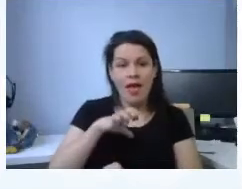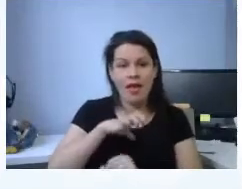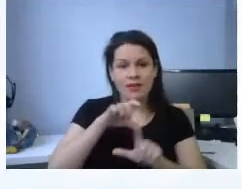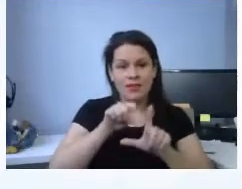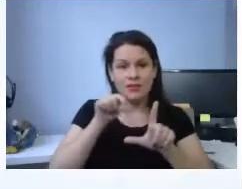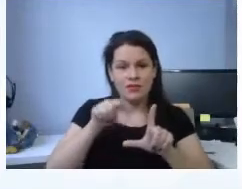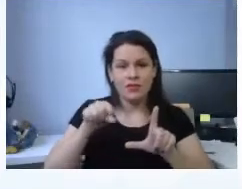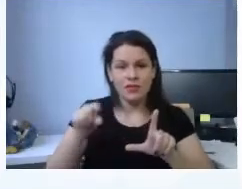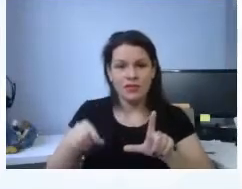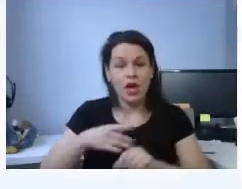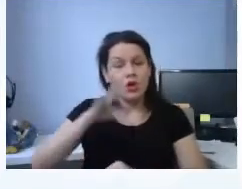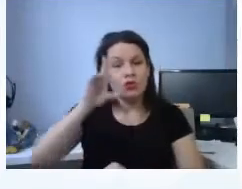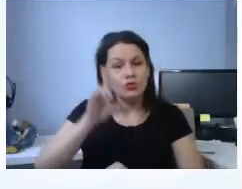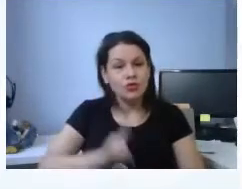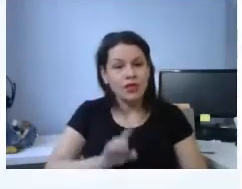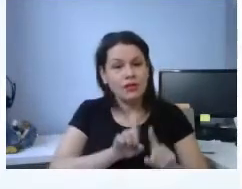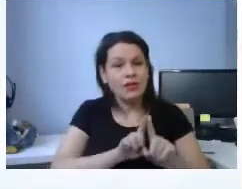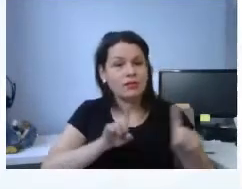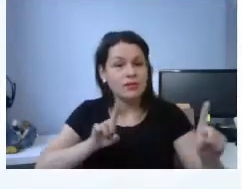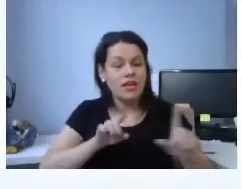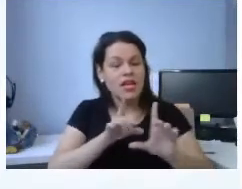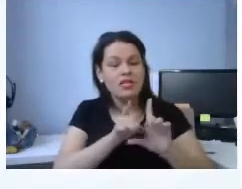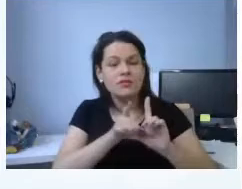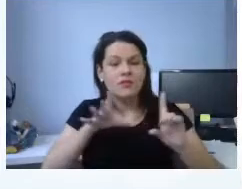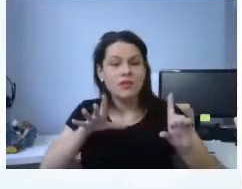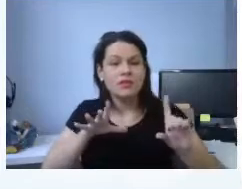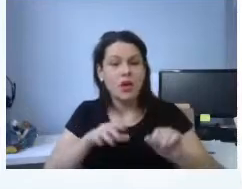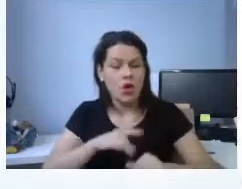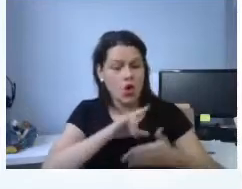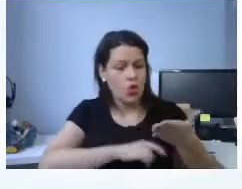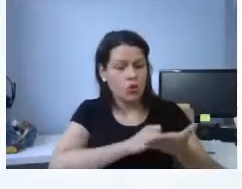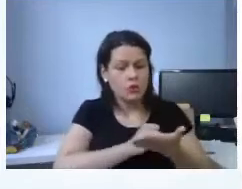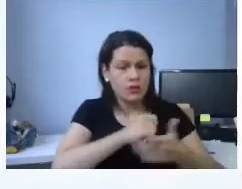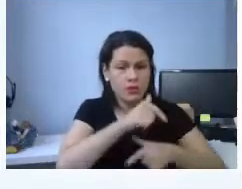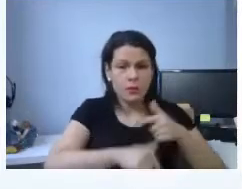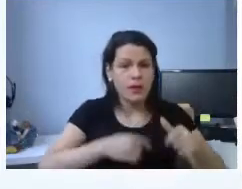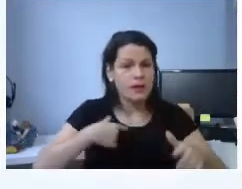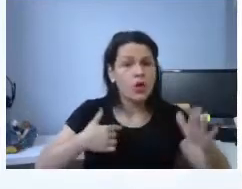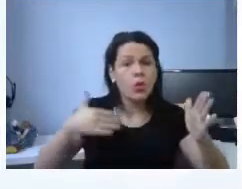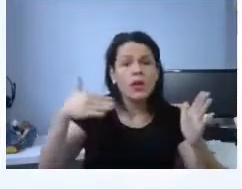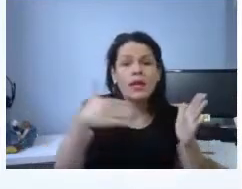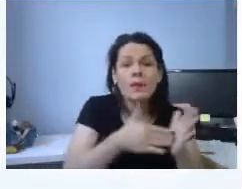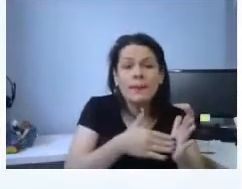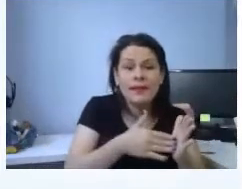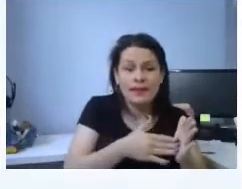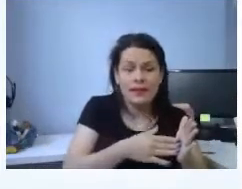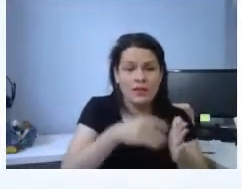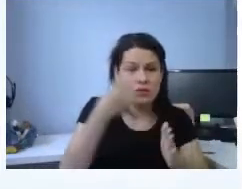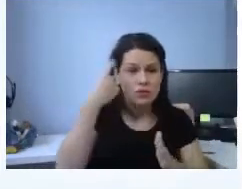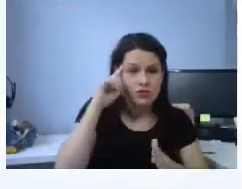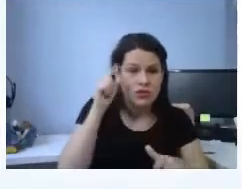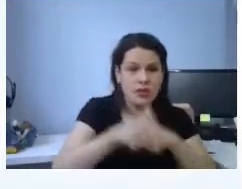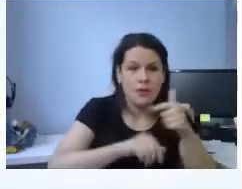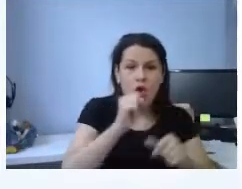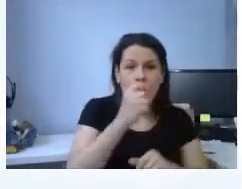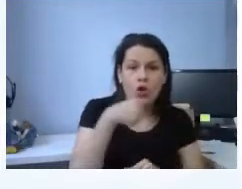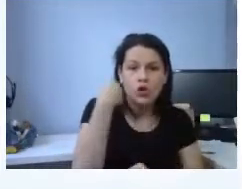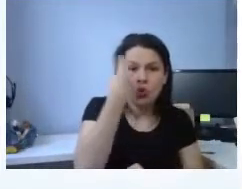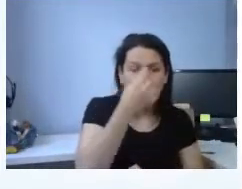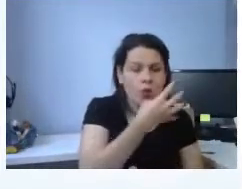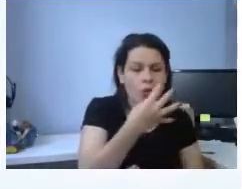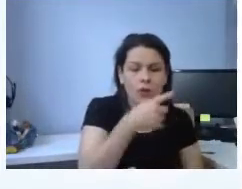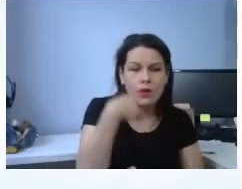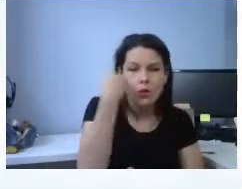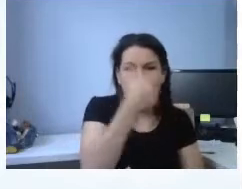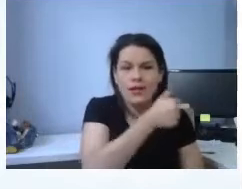direito da desconexão. O contrato de trabalho tem um limite diário de jornada, 8 horas, 44